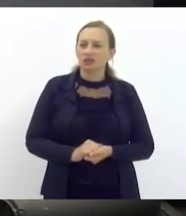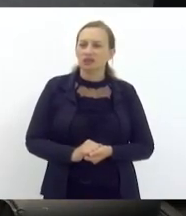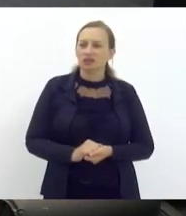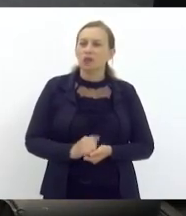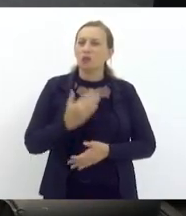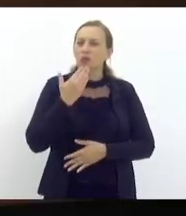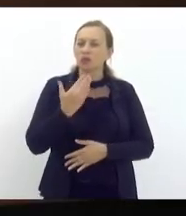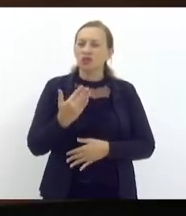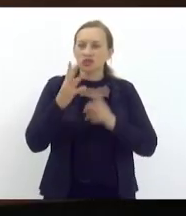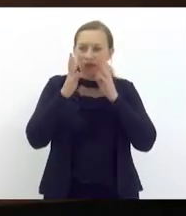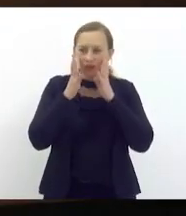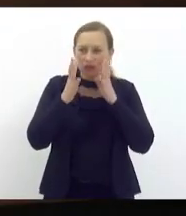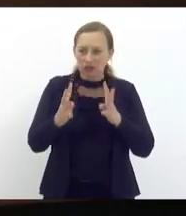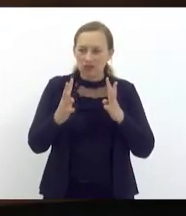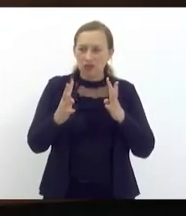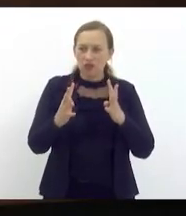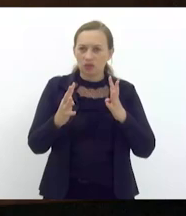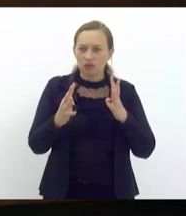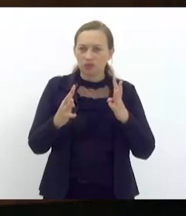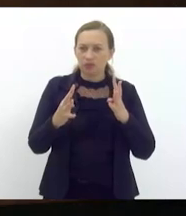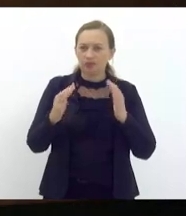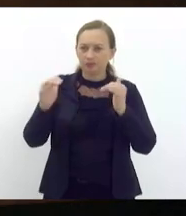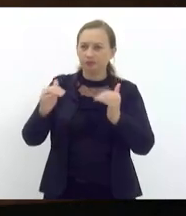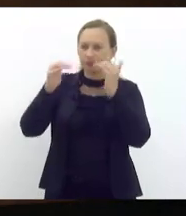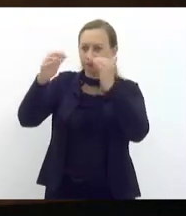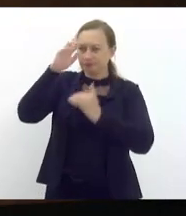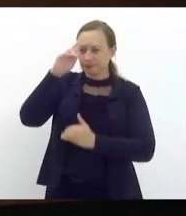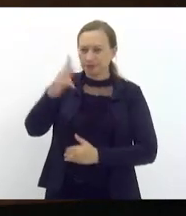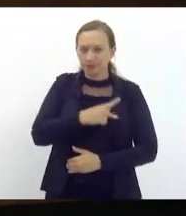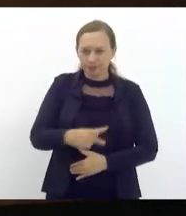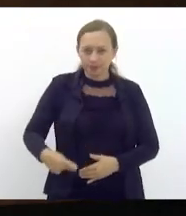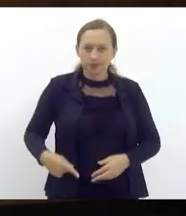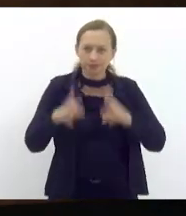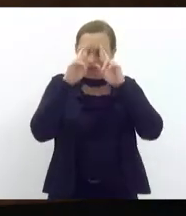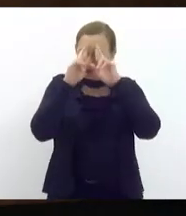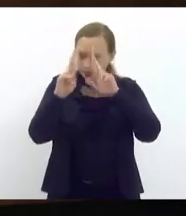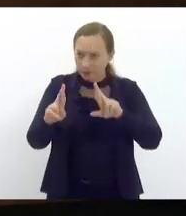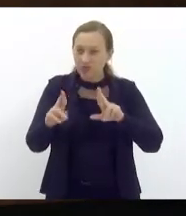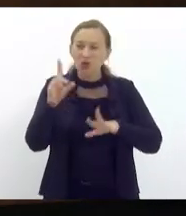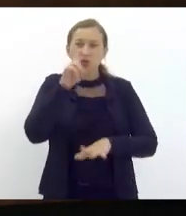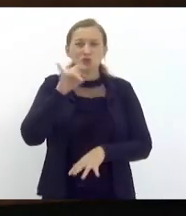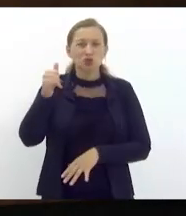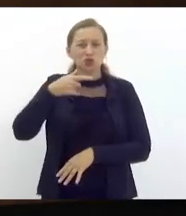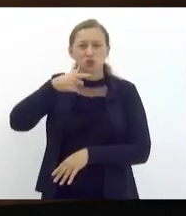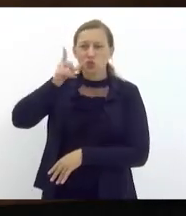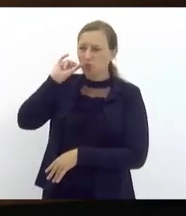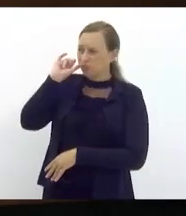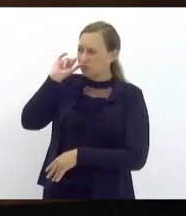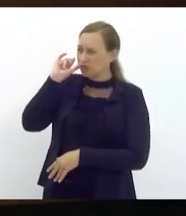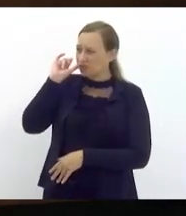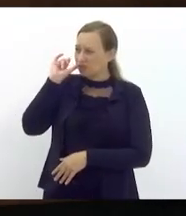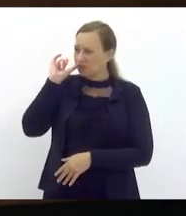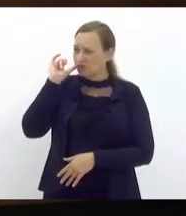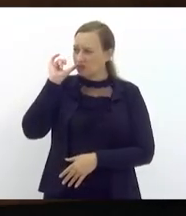pedir a atenção de vossa excelência com todo respeito porque no dia de ontem